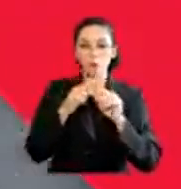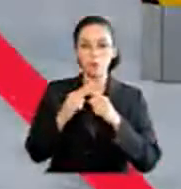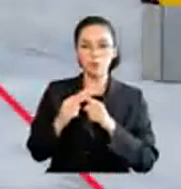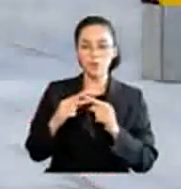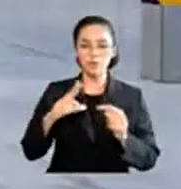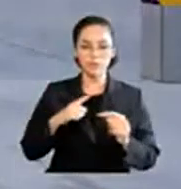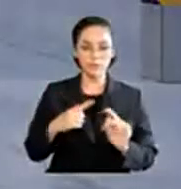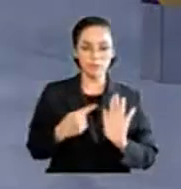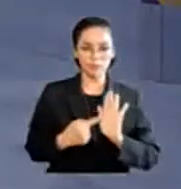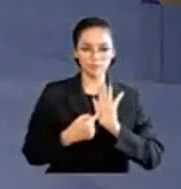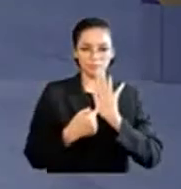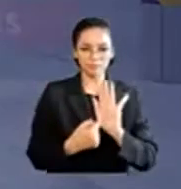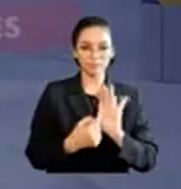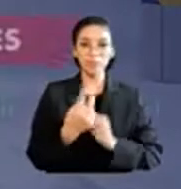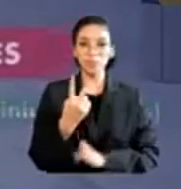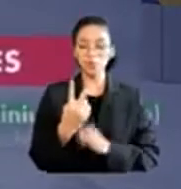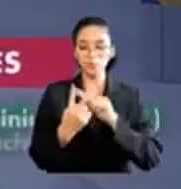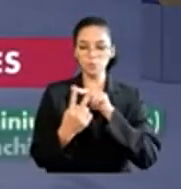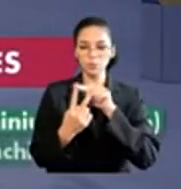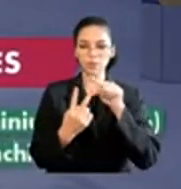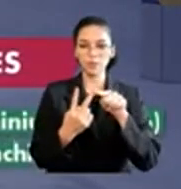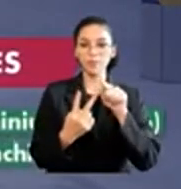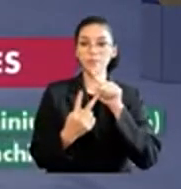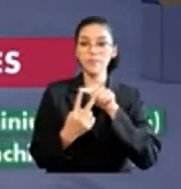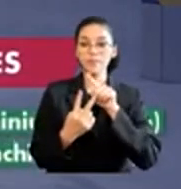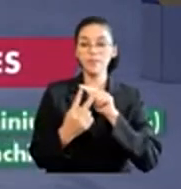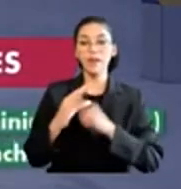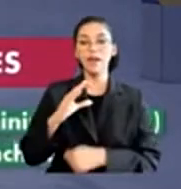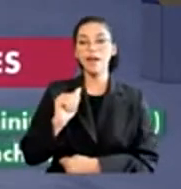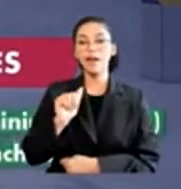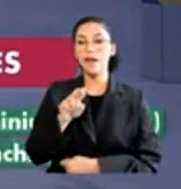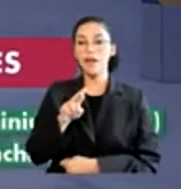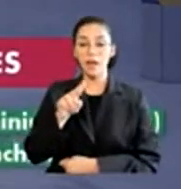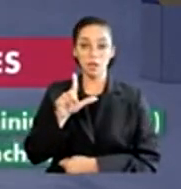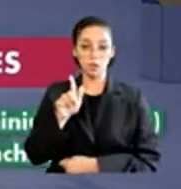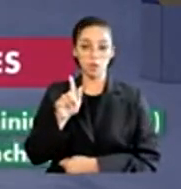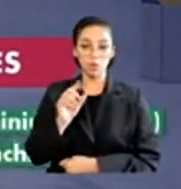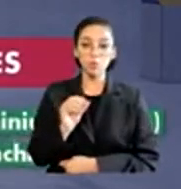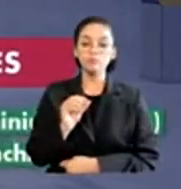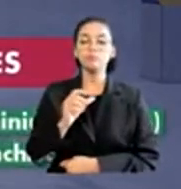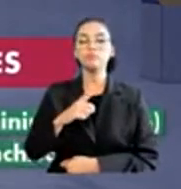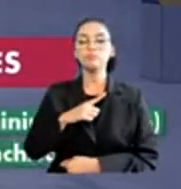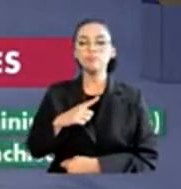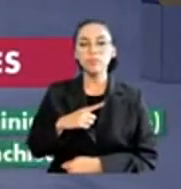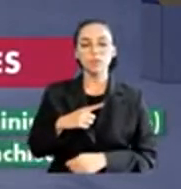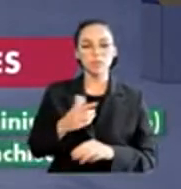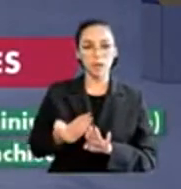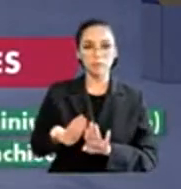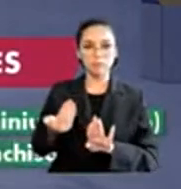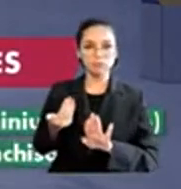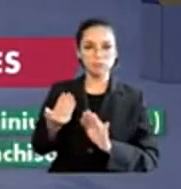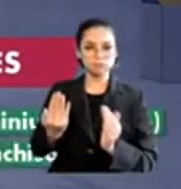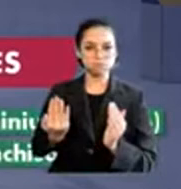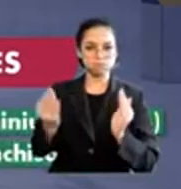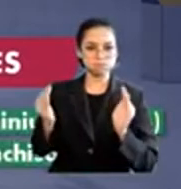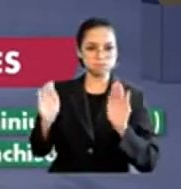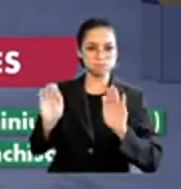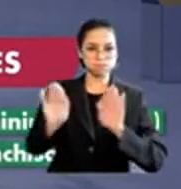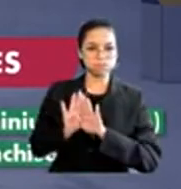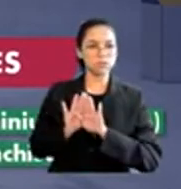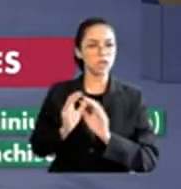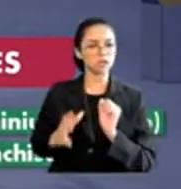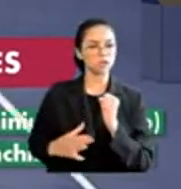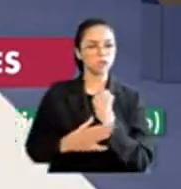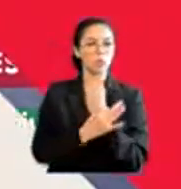São duas versões. A versão cargo, que conta com um compartimento de carga todo fechado e que dá mais segurança